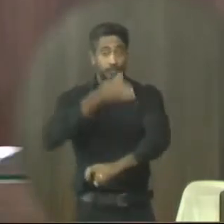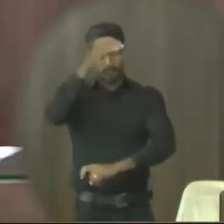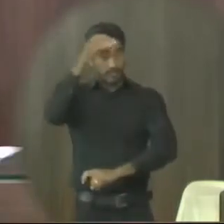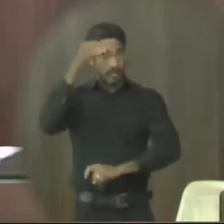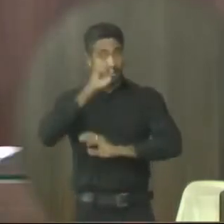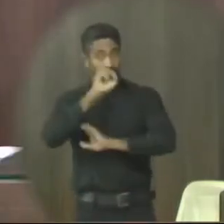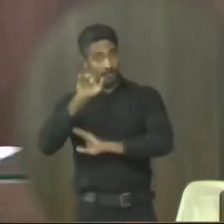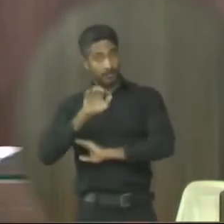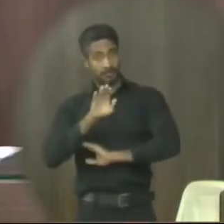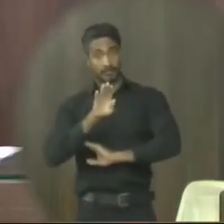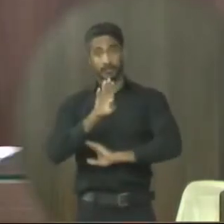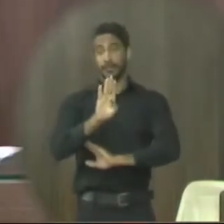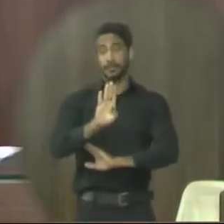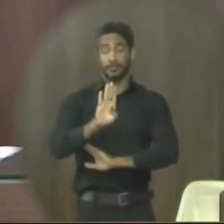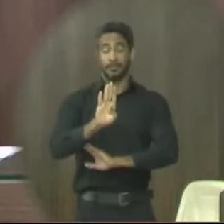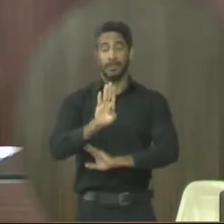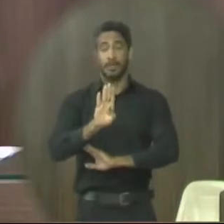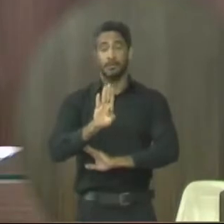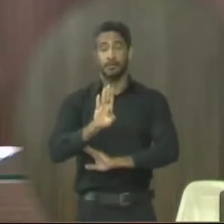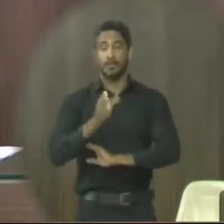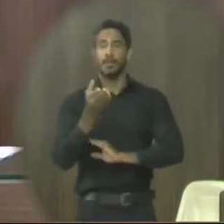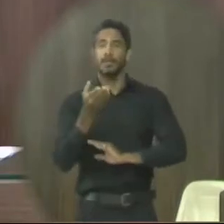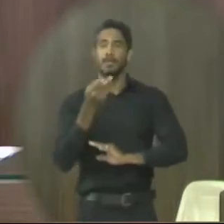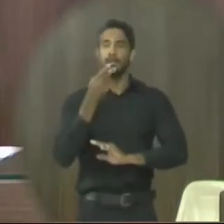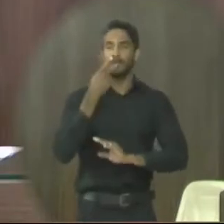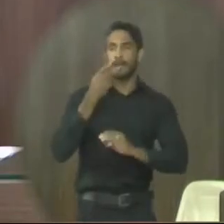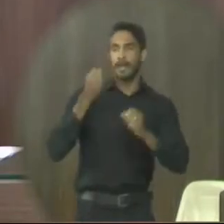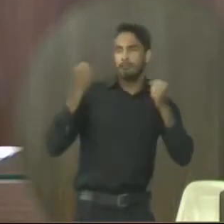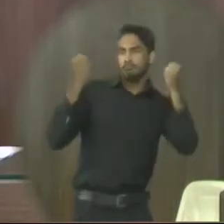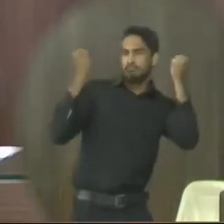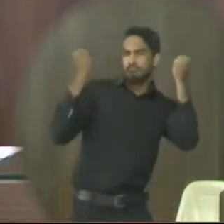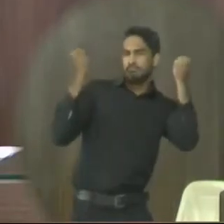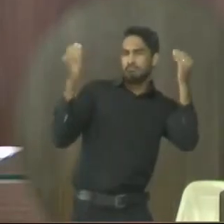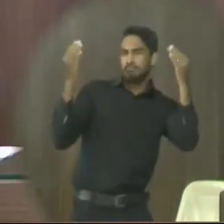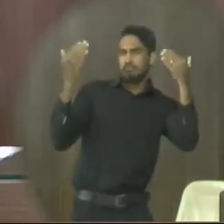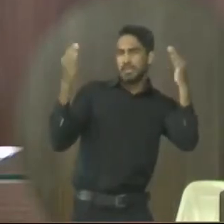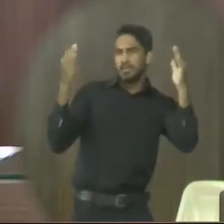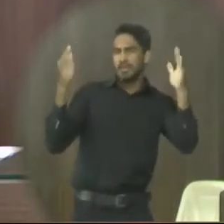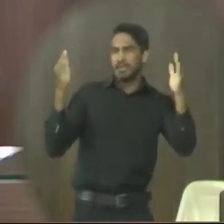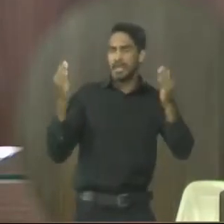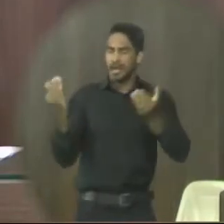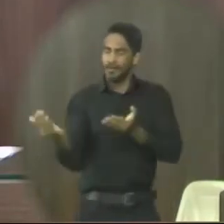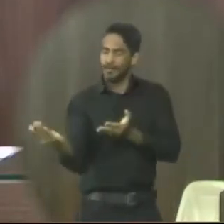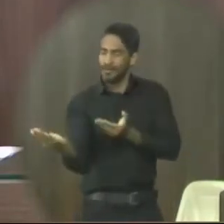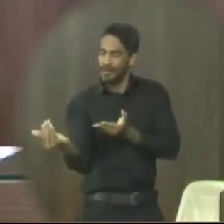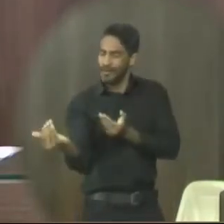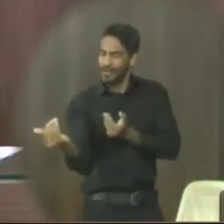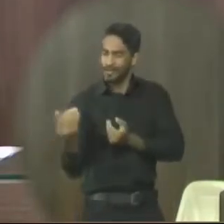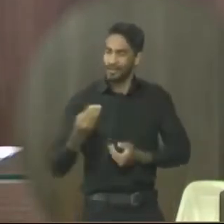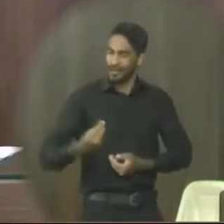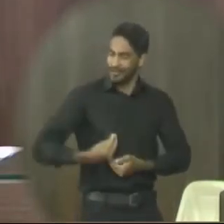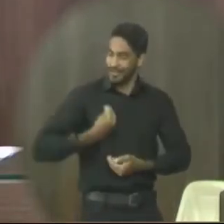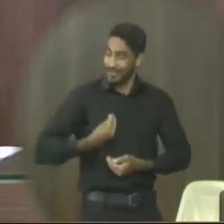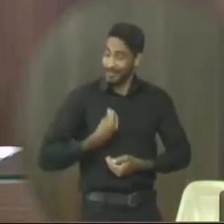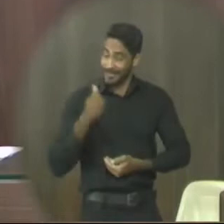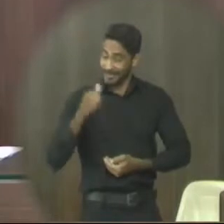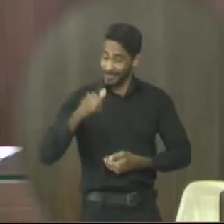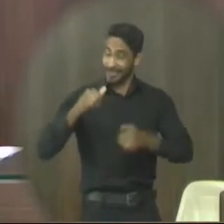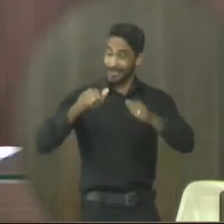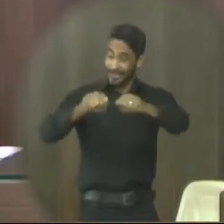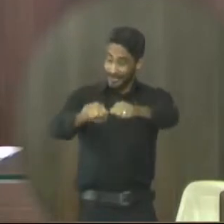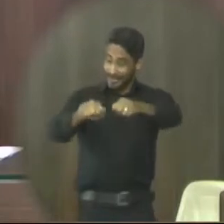Municipal de Janaúba. Eu queria fazer uma saudação especial a essa juventude bonita que se faz presente aqui hoje no